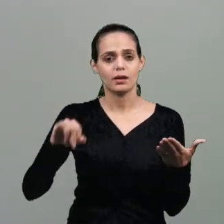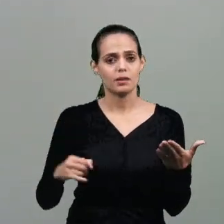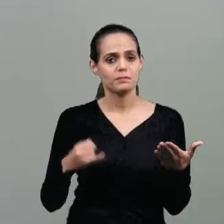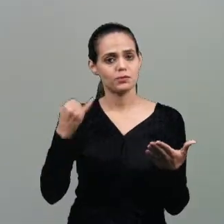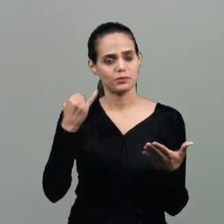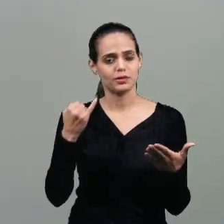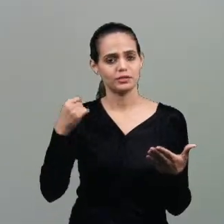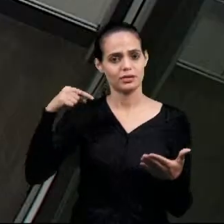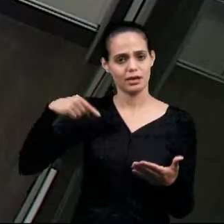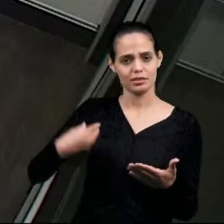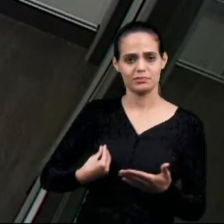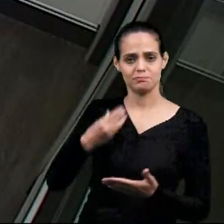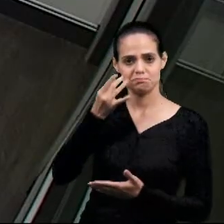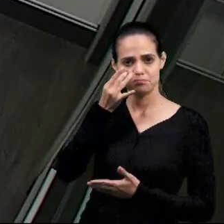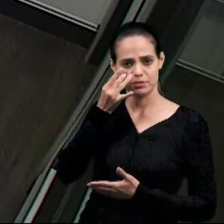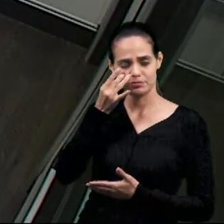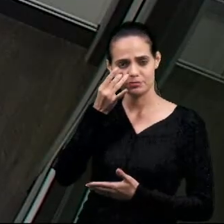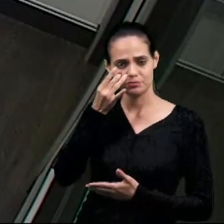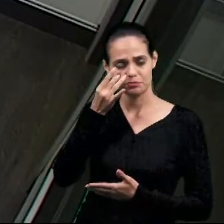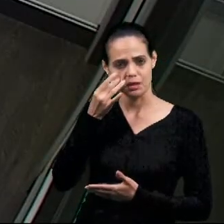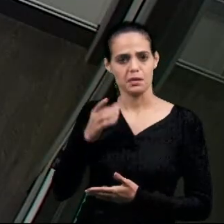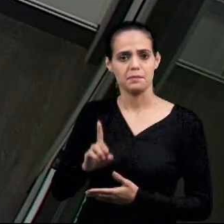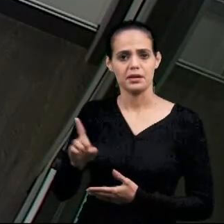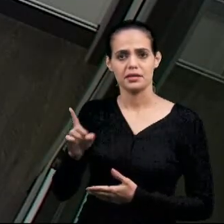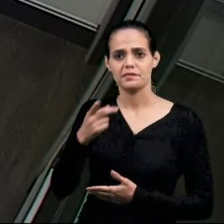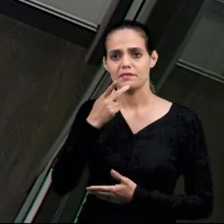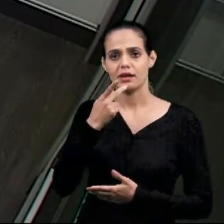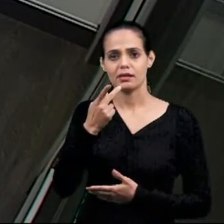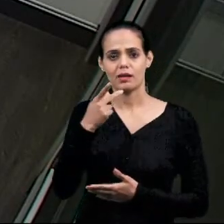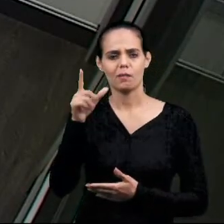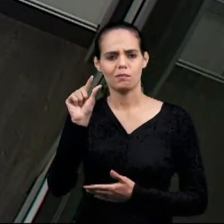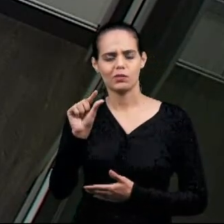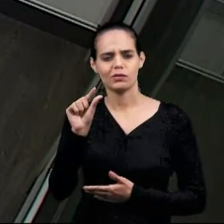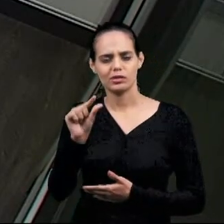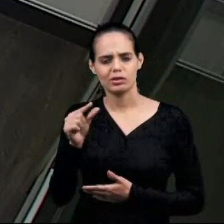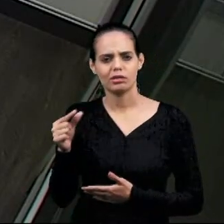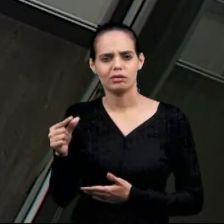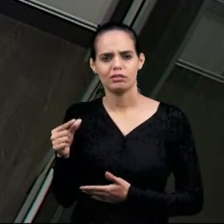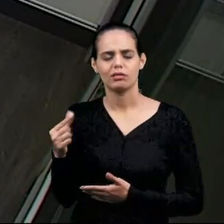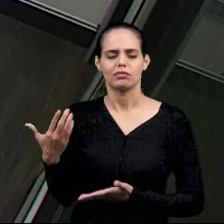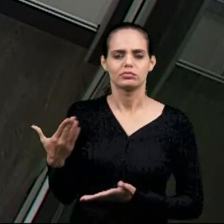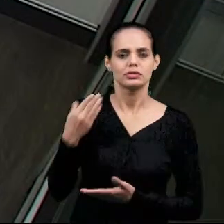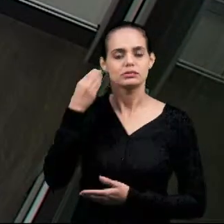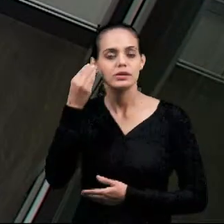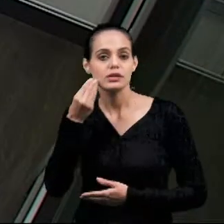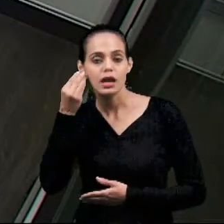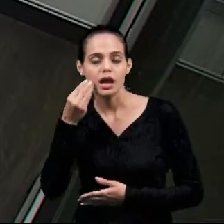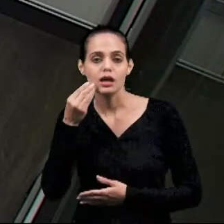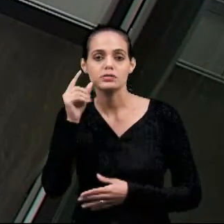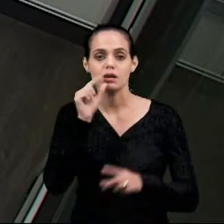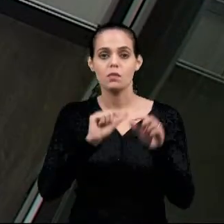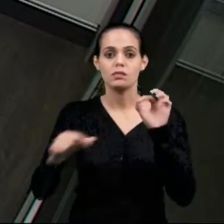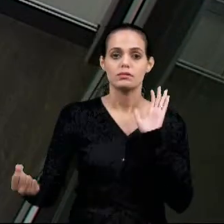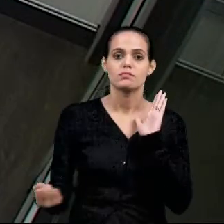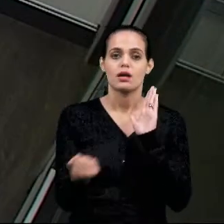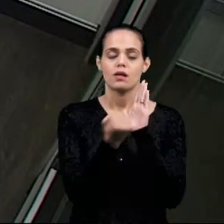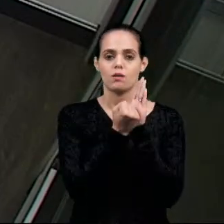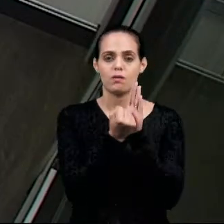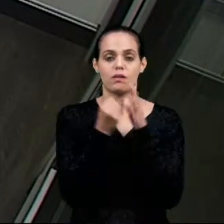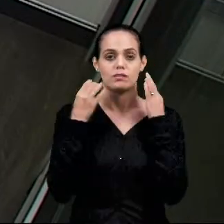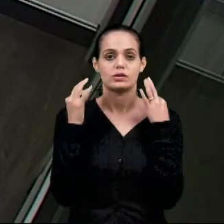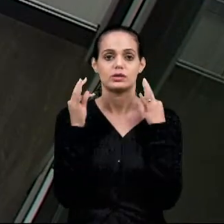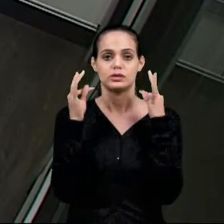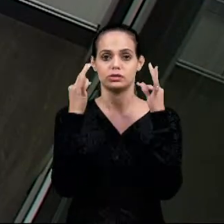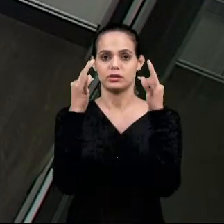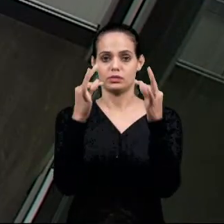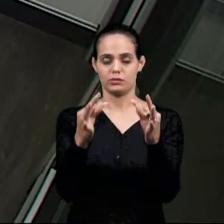sobre isso, sobre esse período, sobre as suas experiências, sobre aquilo que marcou a sua vida e que serve de testemunho para aquele